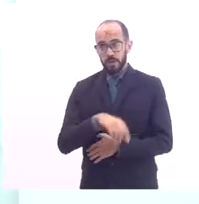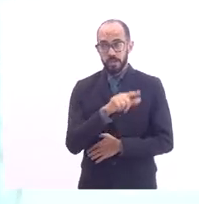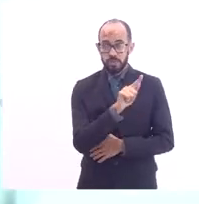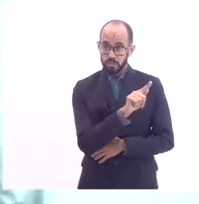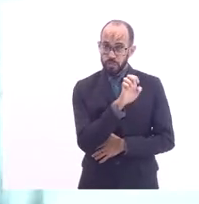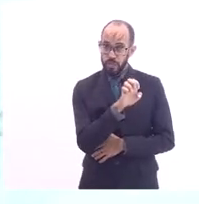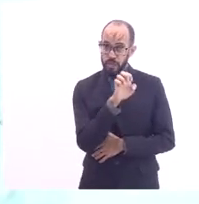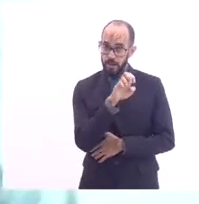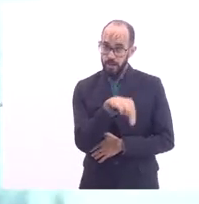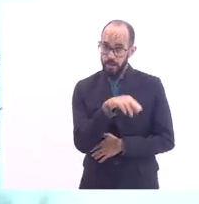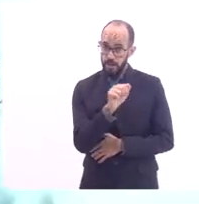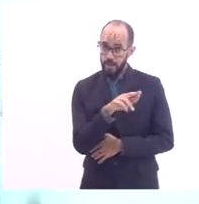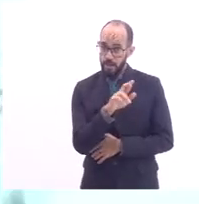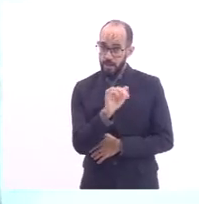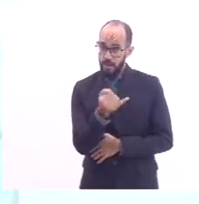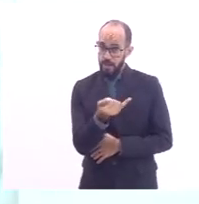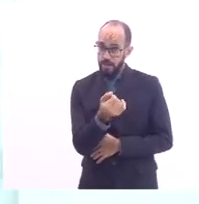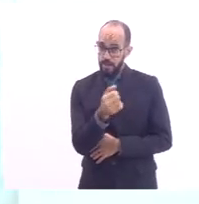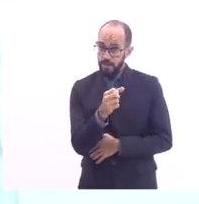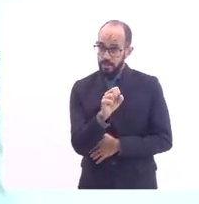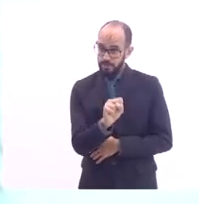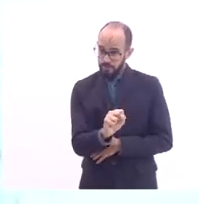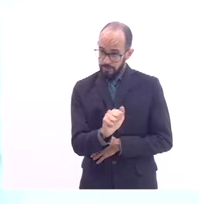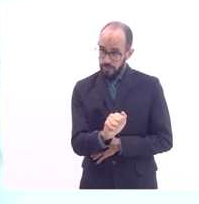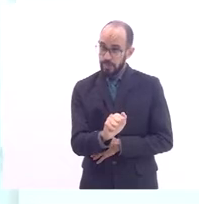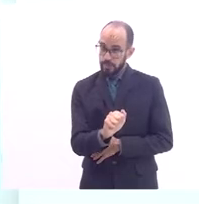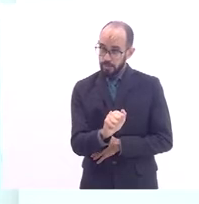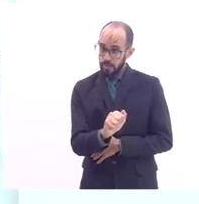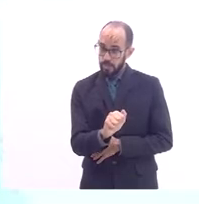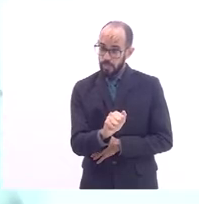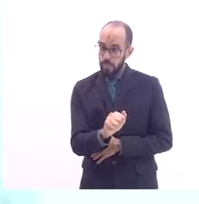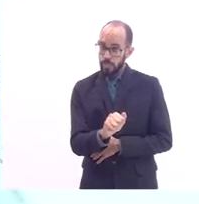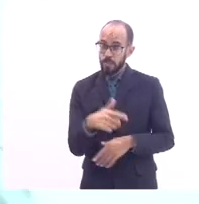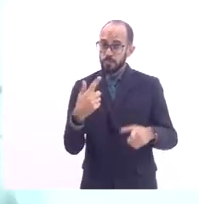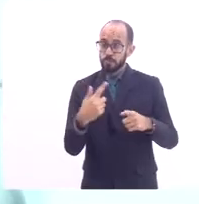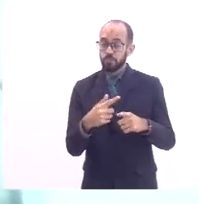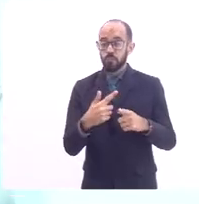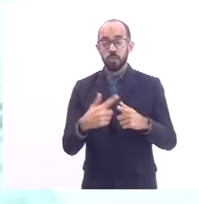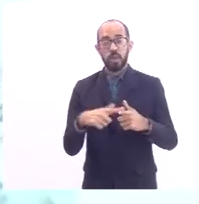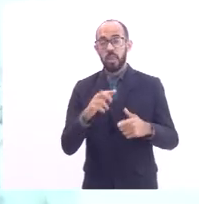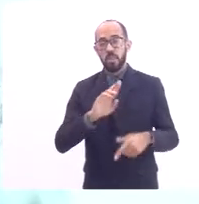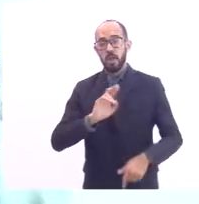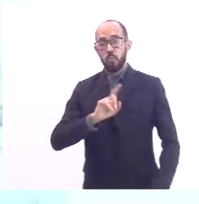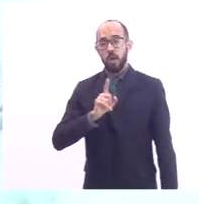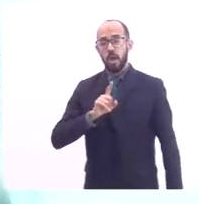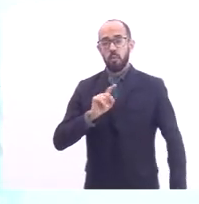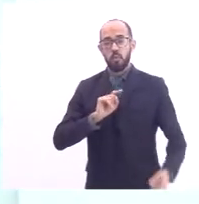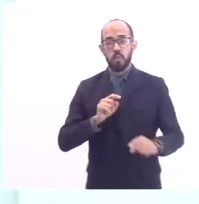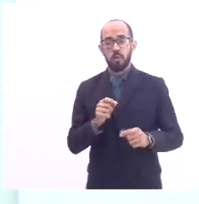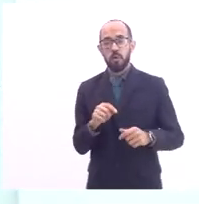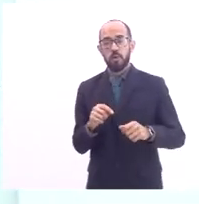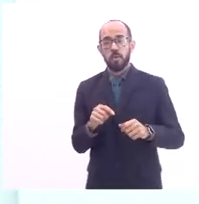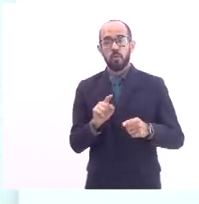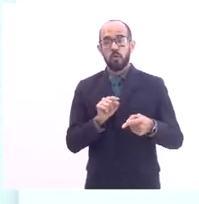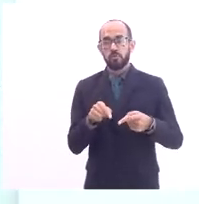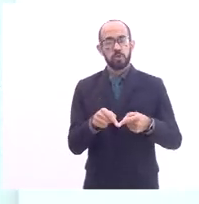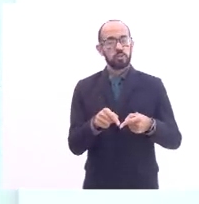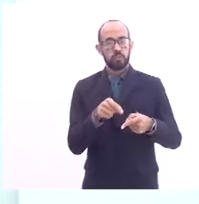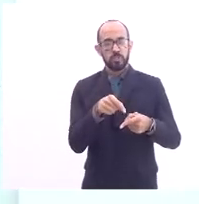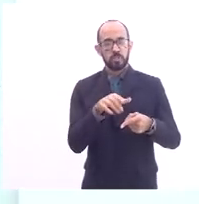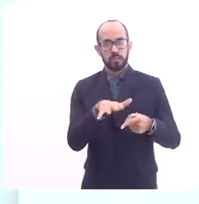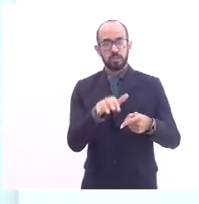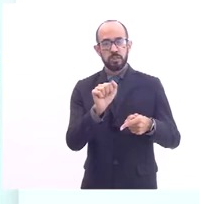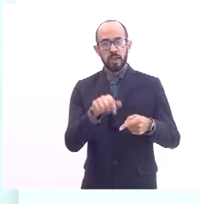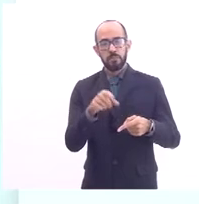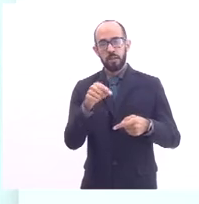tem competência para isso. Não é prerrogativa, quando se cria a figura da energia na Genersa, é para pegar a questão do